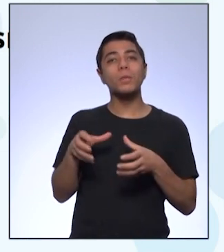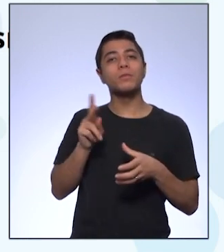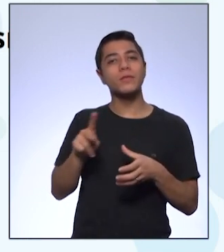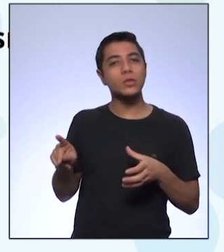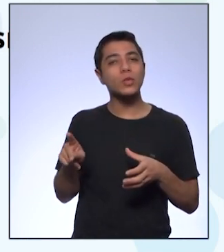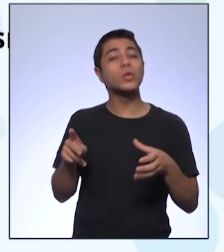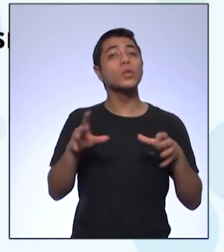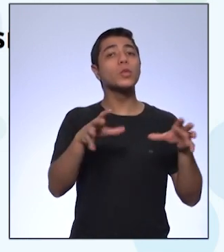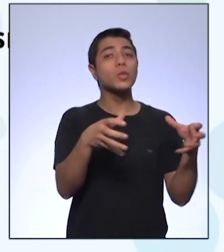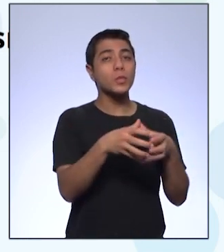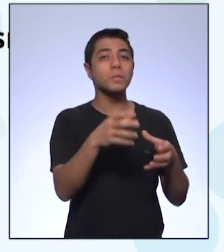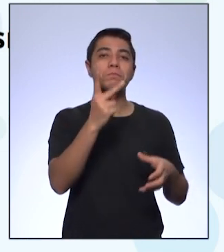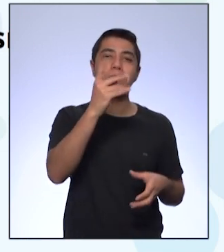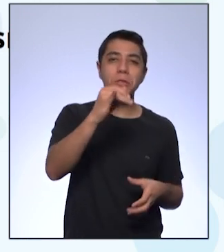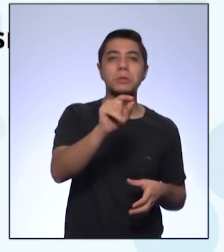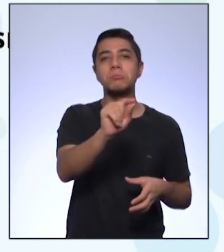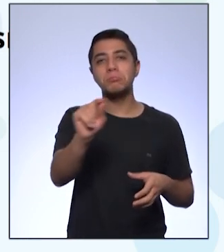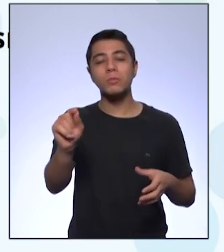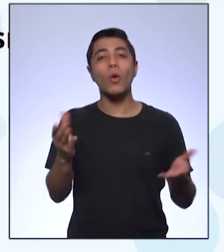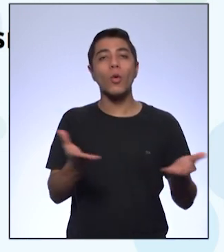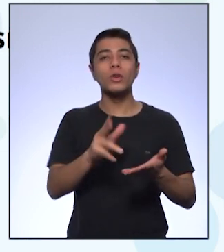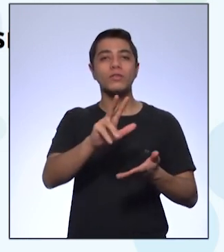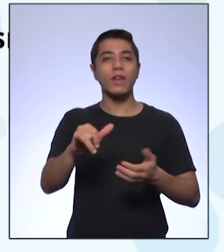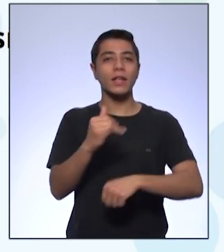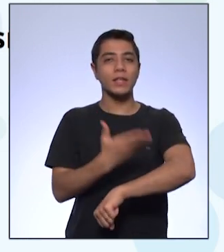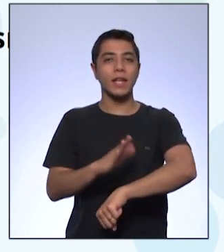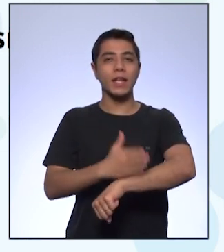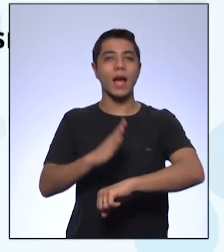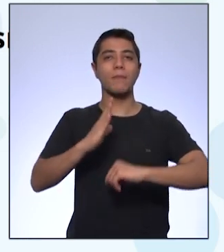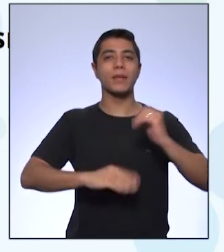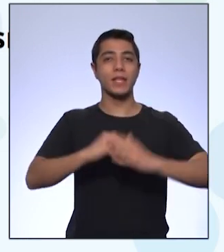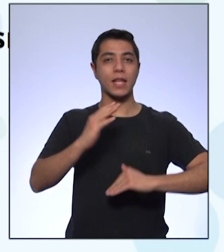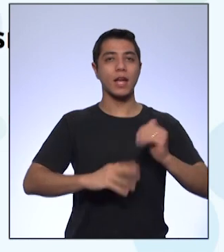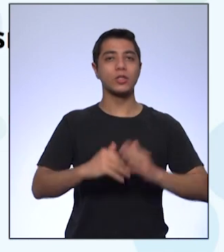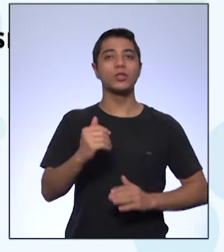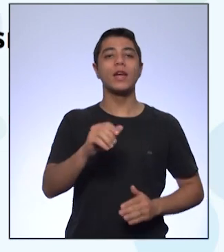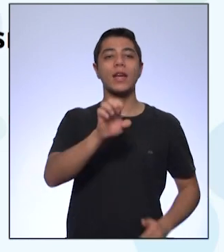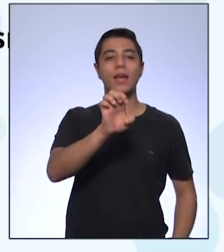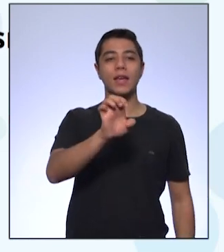selecionada hoje, que a gente vai desenvolver e trabalhar nessa aula, é